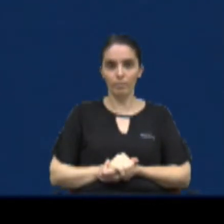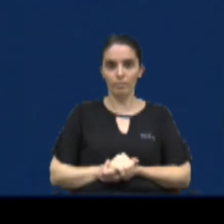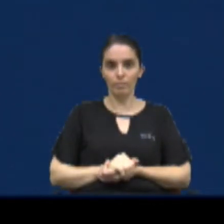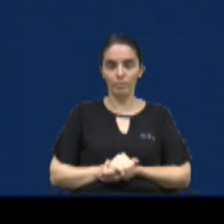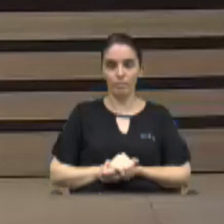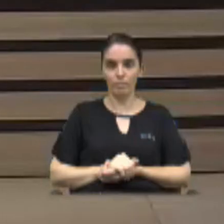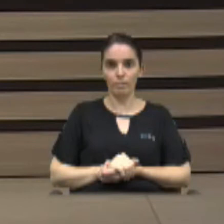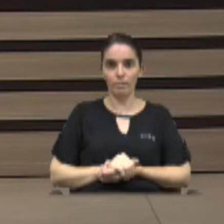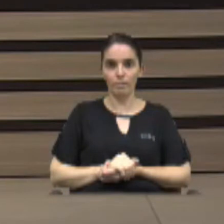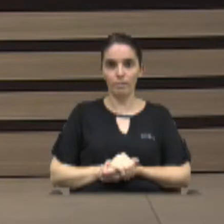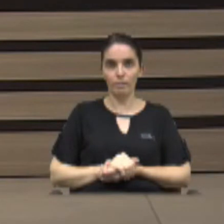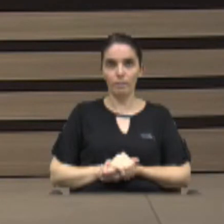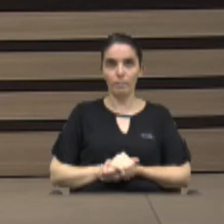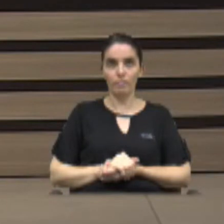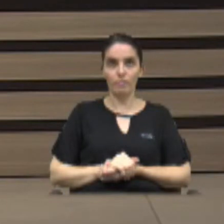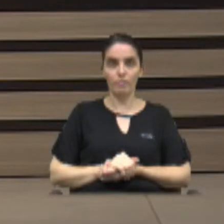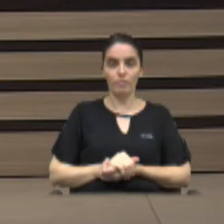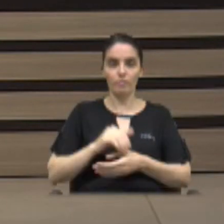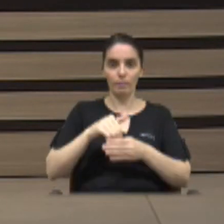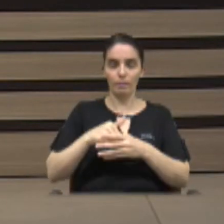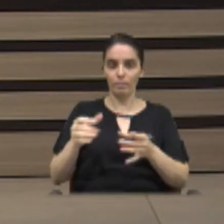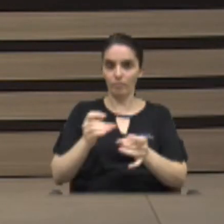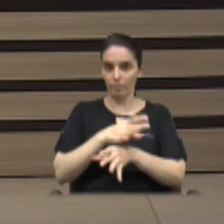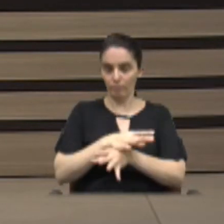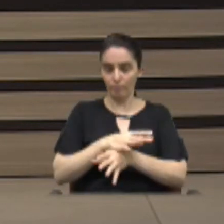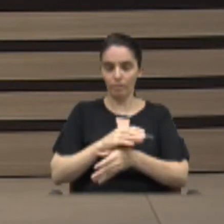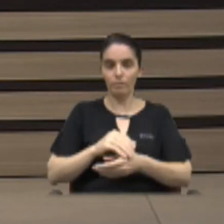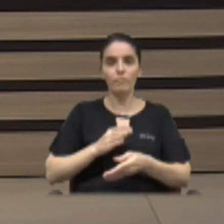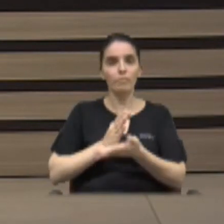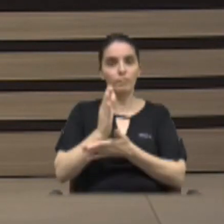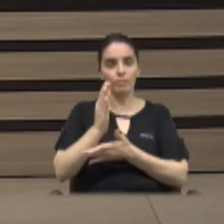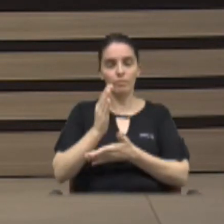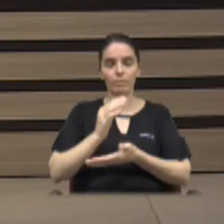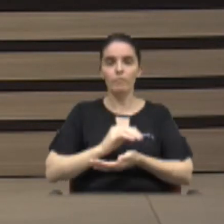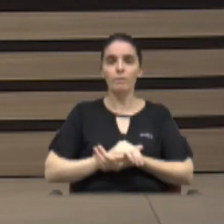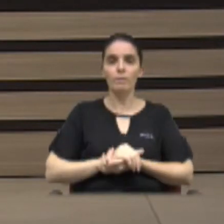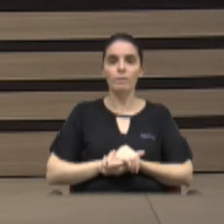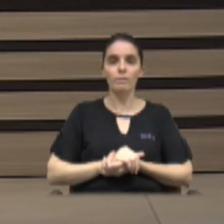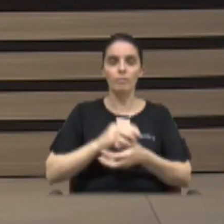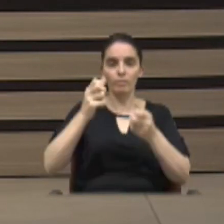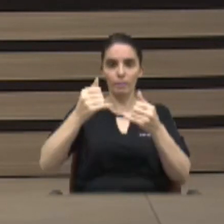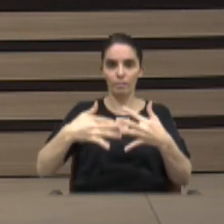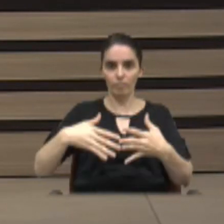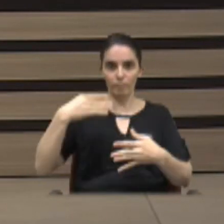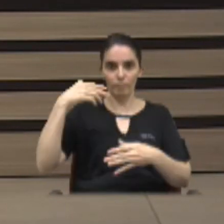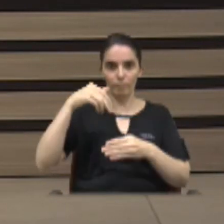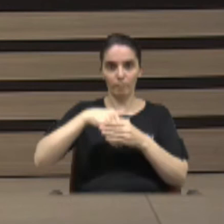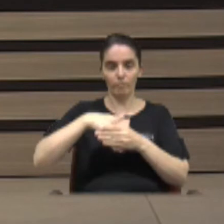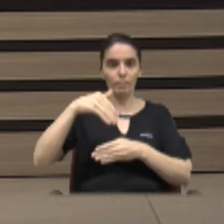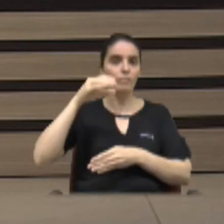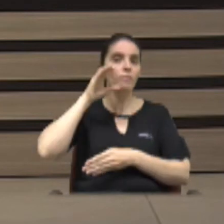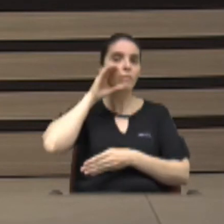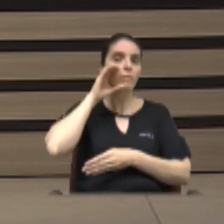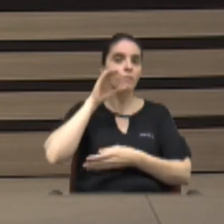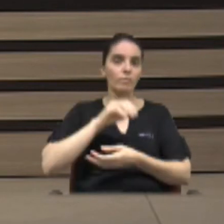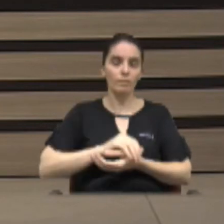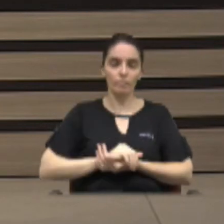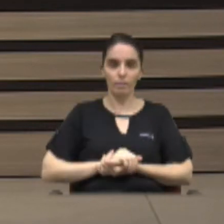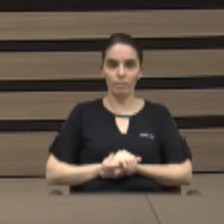Sim. Está encerrada a votação. A moção foi aprovada. Para justificativa de voto, Constância Félix.